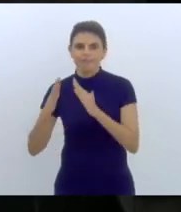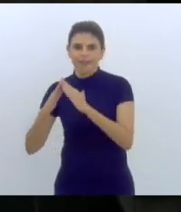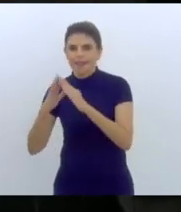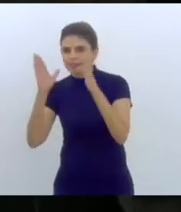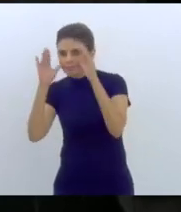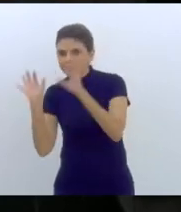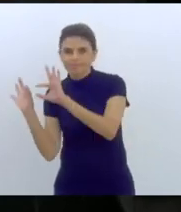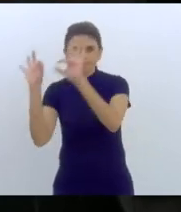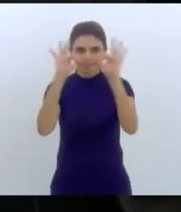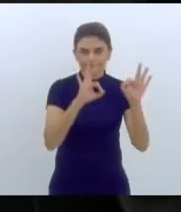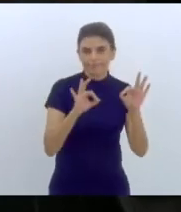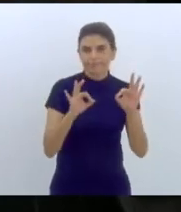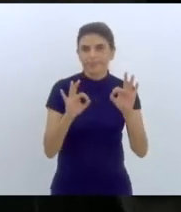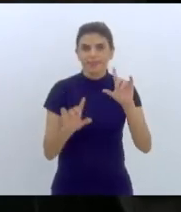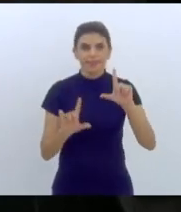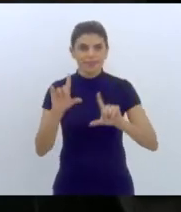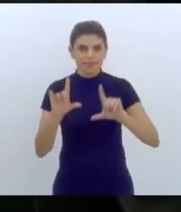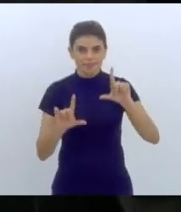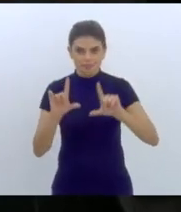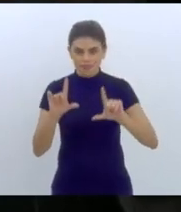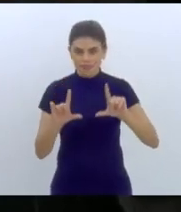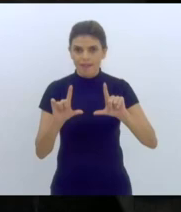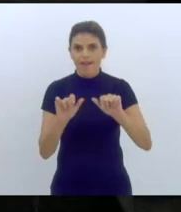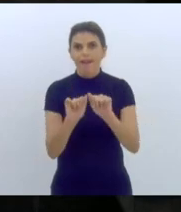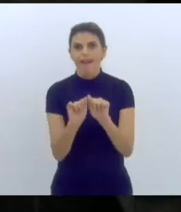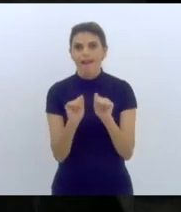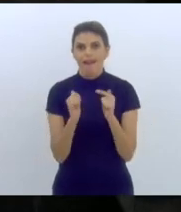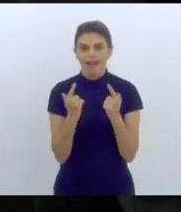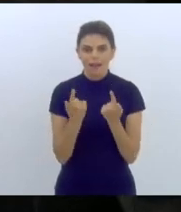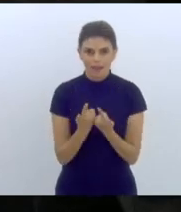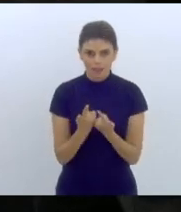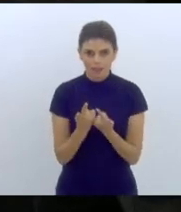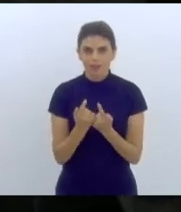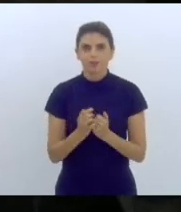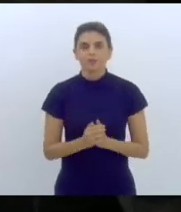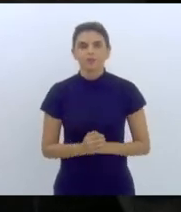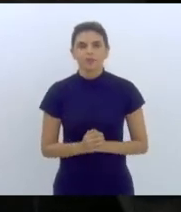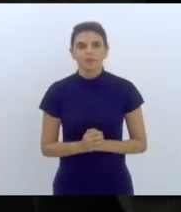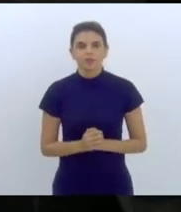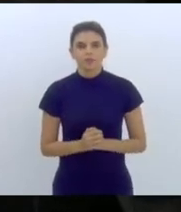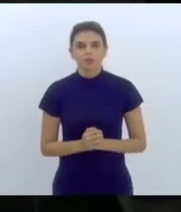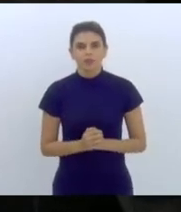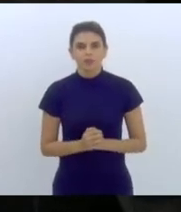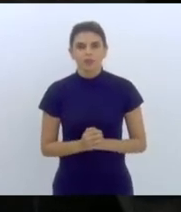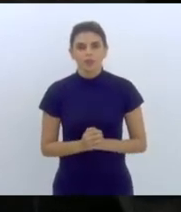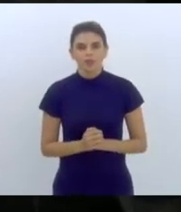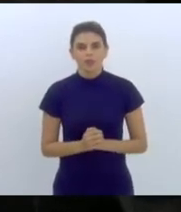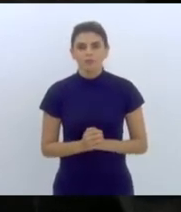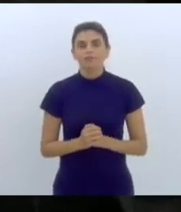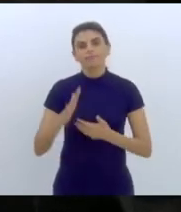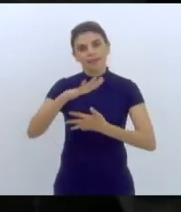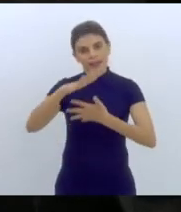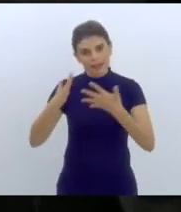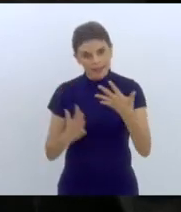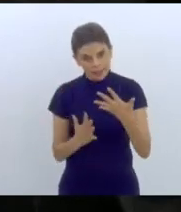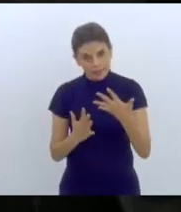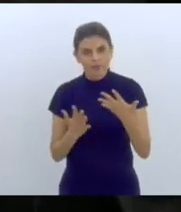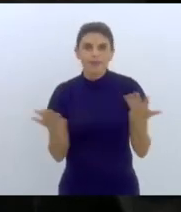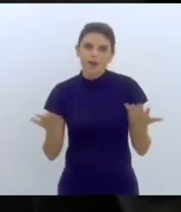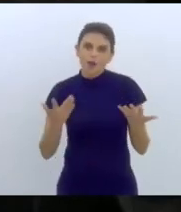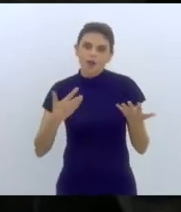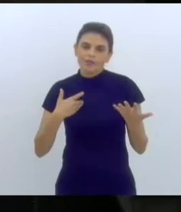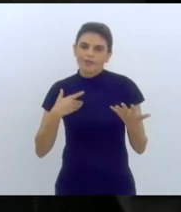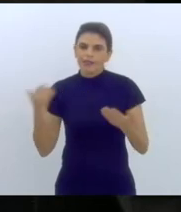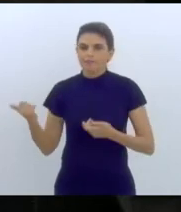TV Alerge, senhora intérprete da linguagem de Libras, que leva a